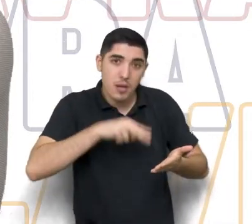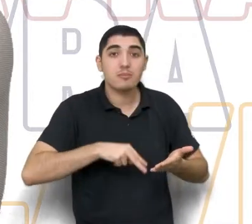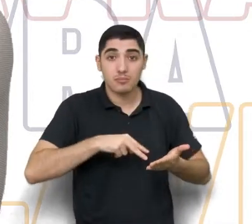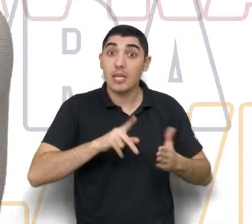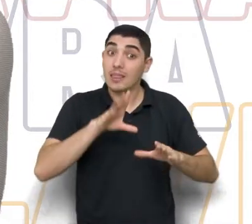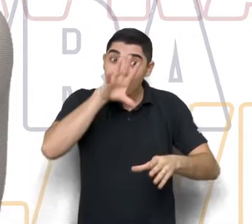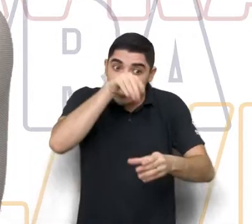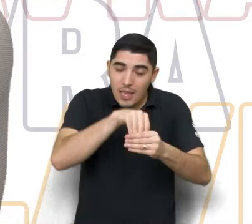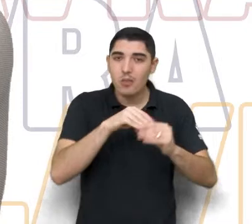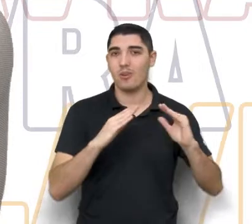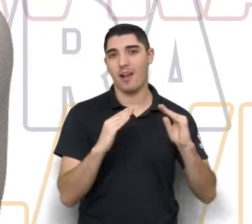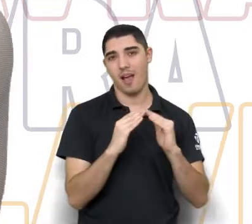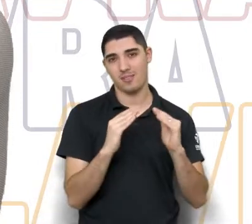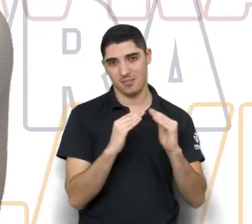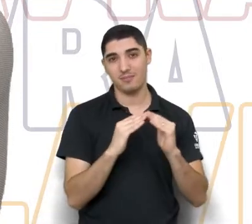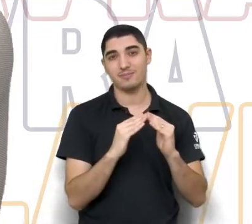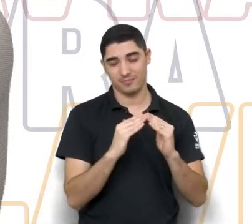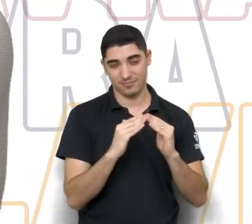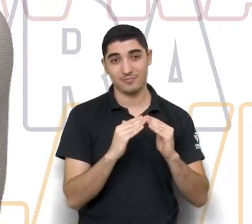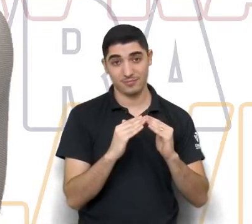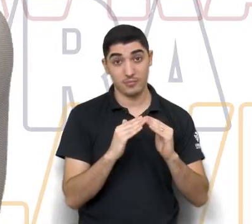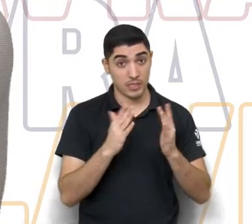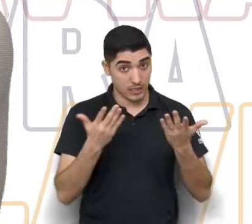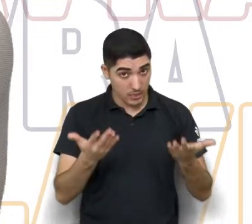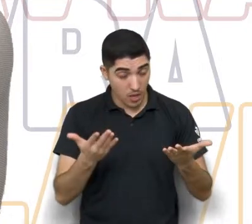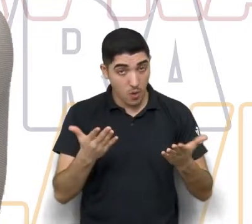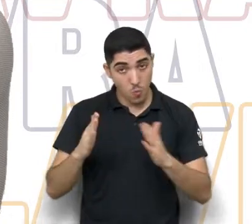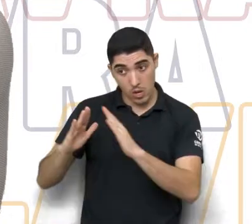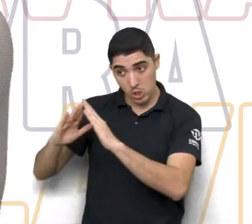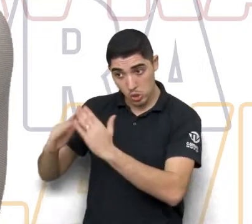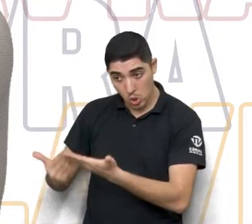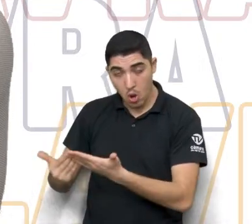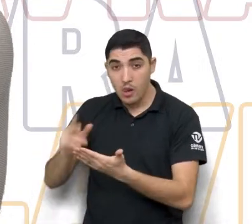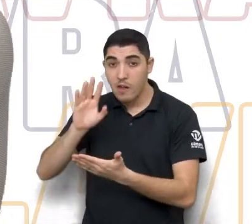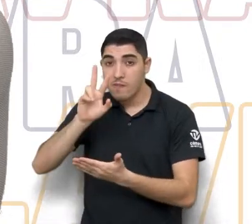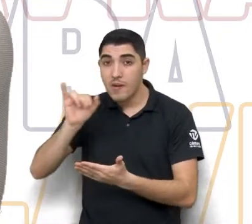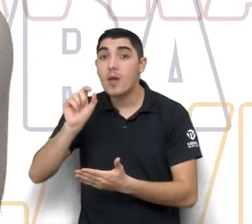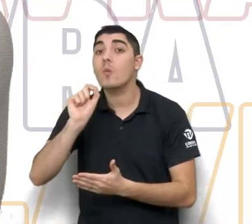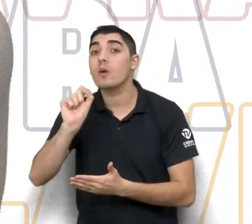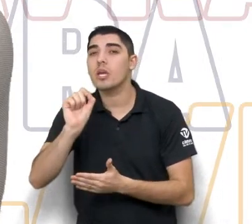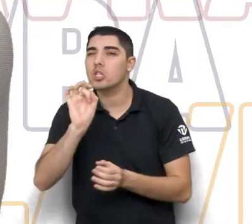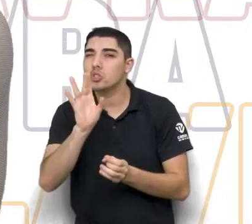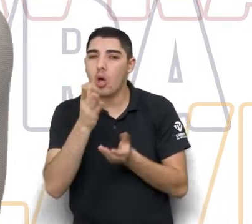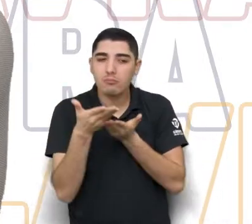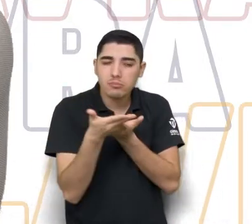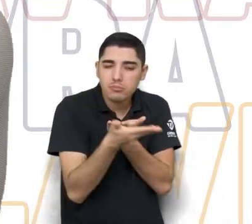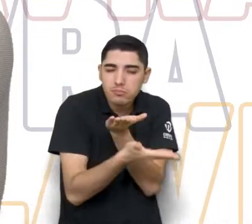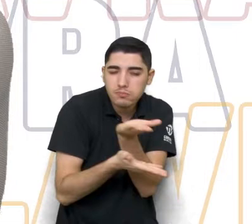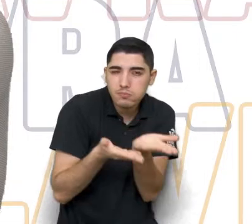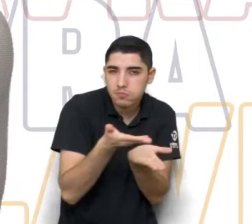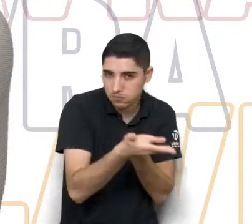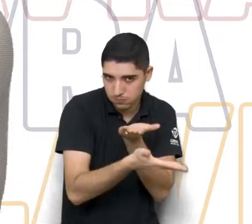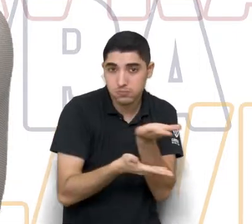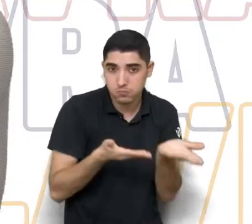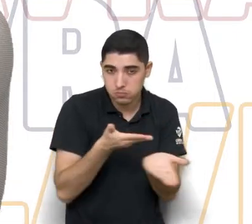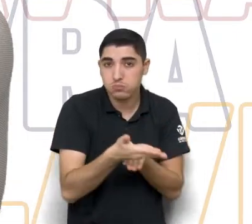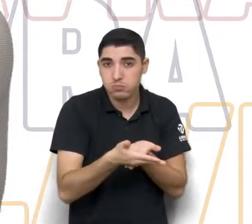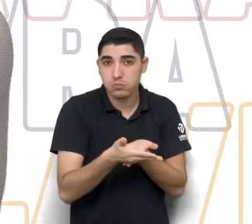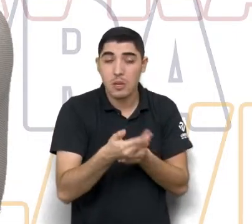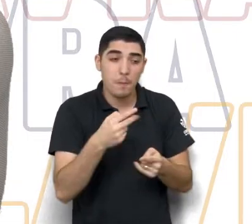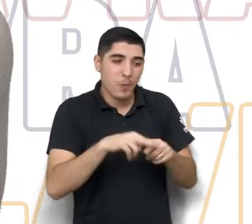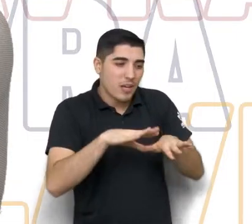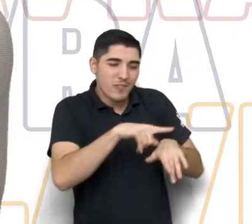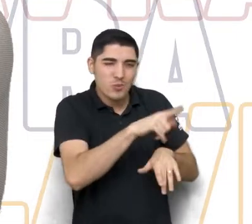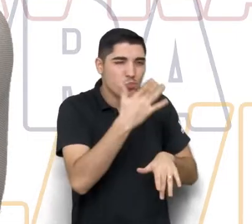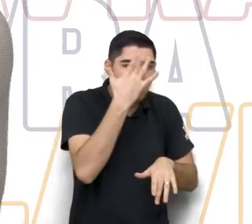né? E começa em casa. Na verdade, a escola ela vai aparar, ou pelo menos ela tem essa pretensão, né, de